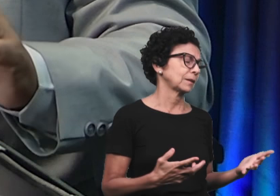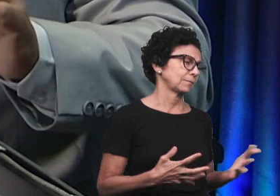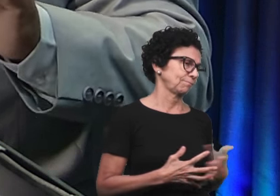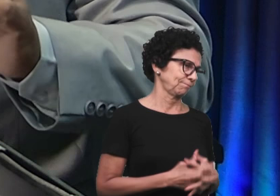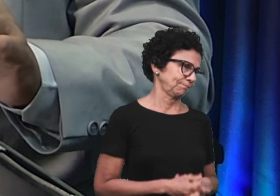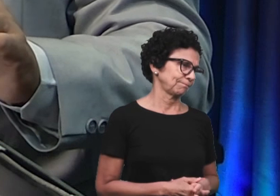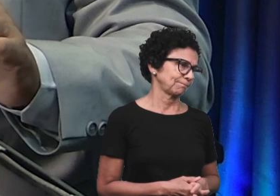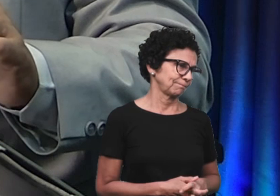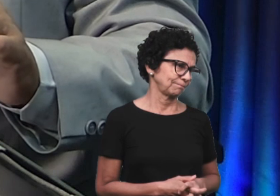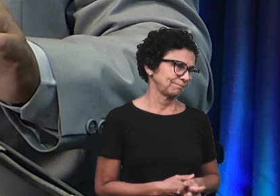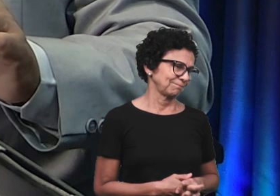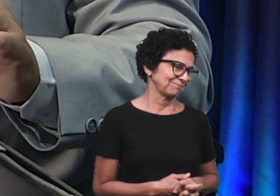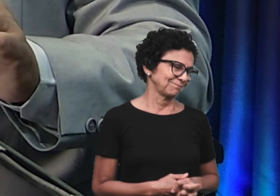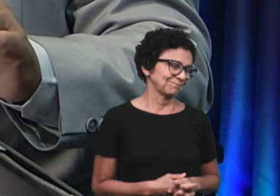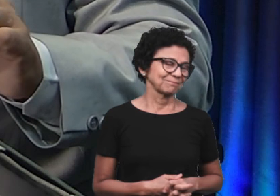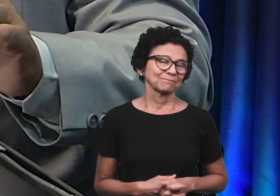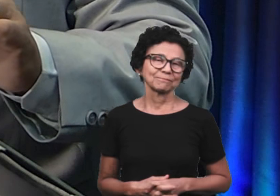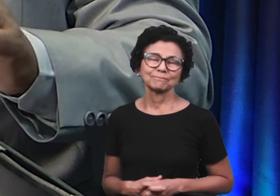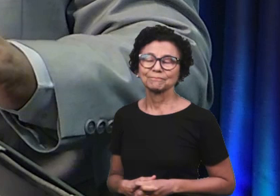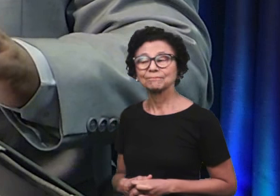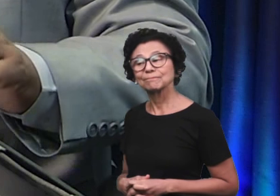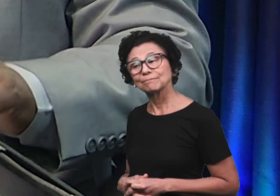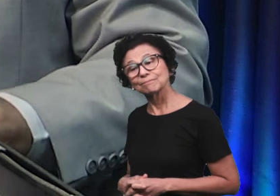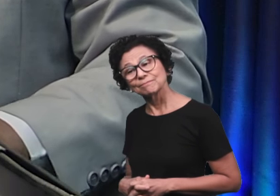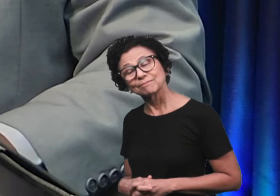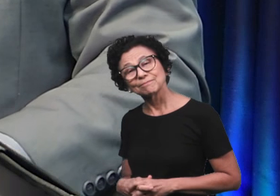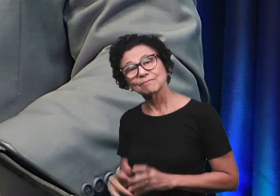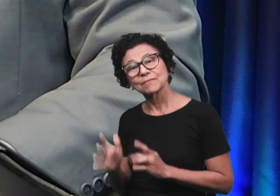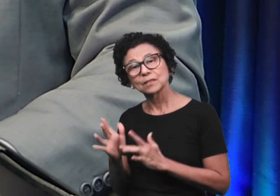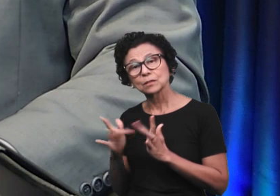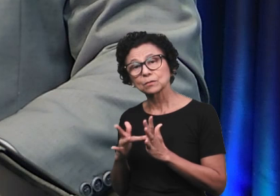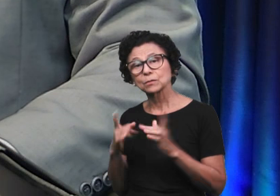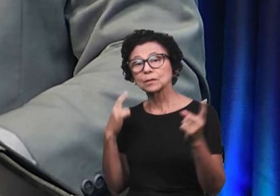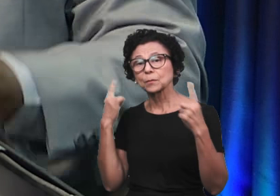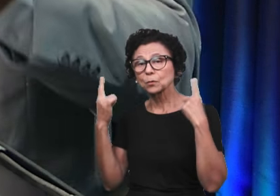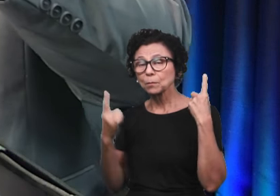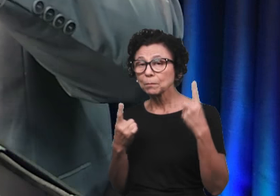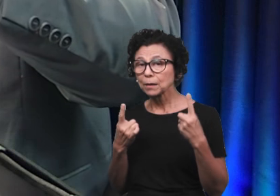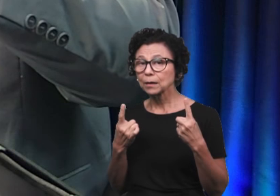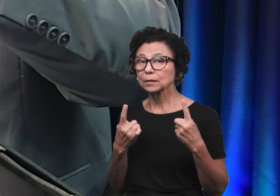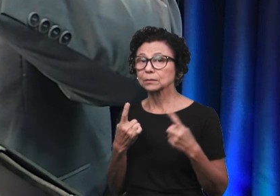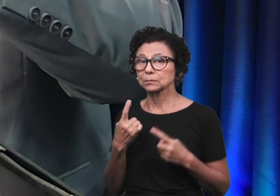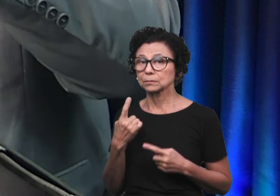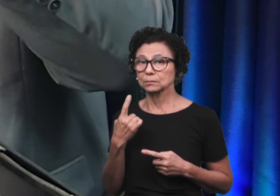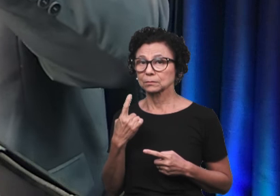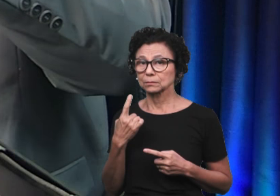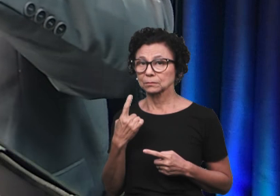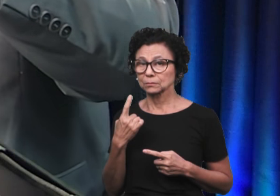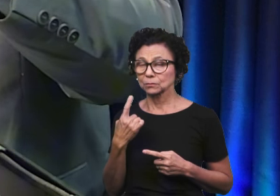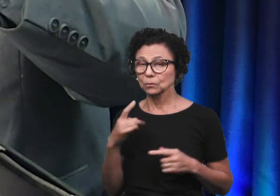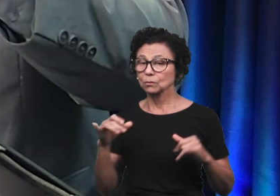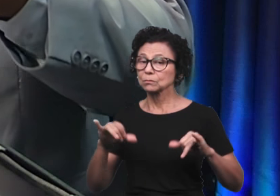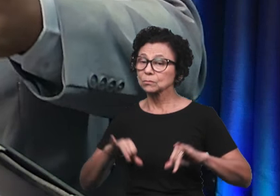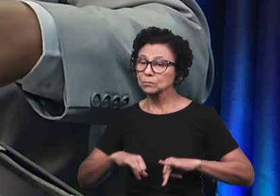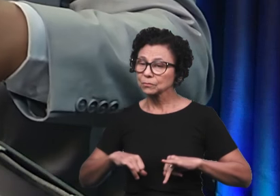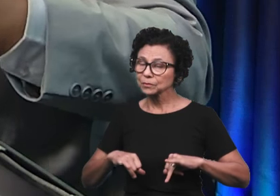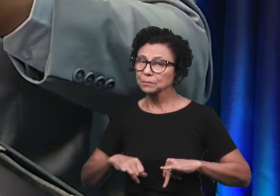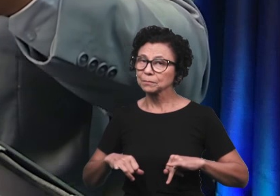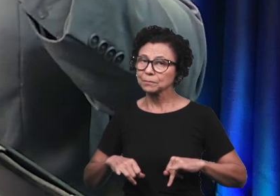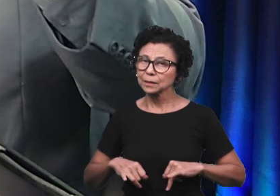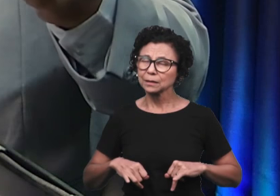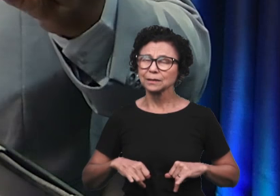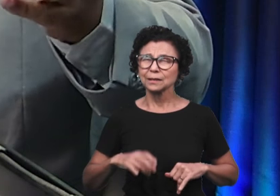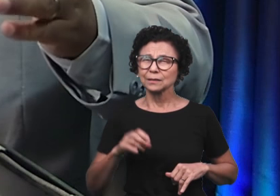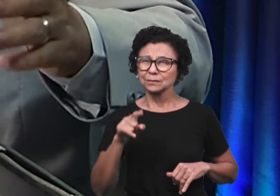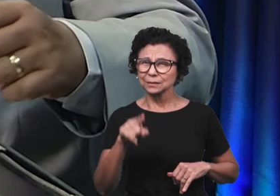está preocupado com o nosso sofrimento. Então, você está, quem sabe, numa